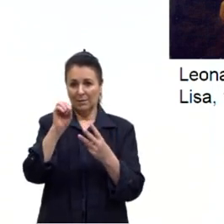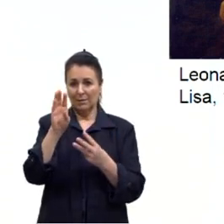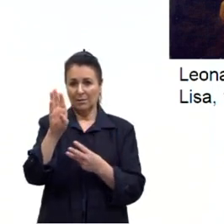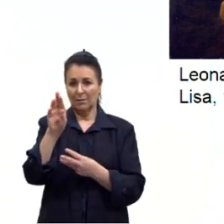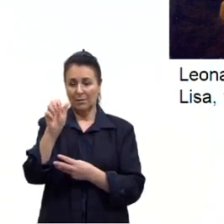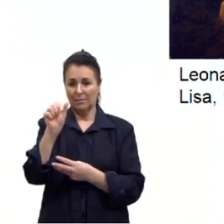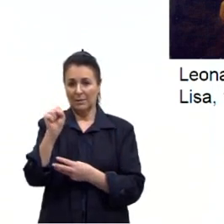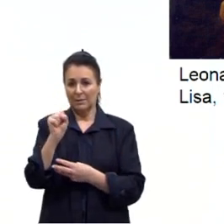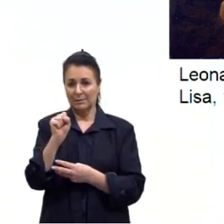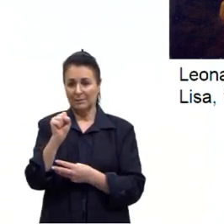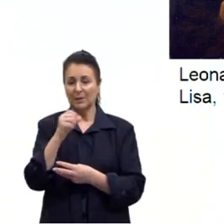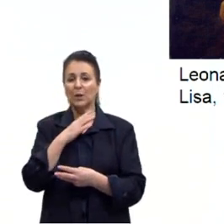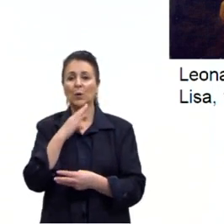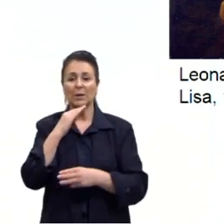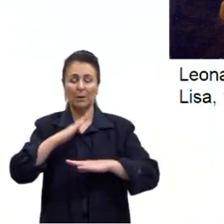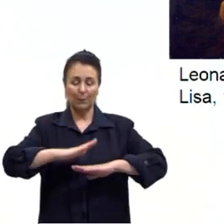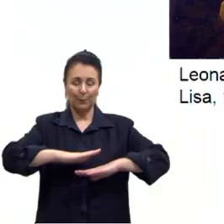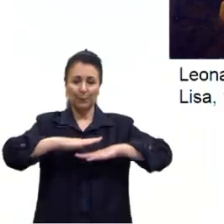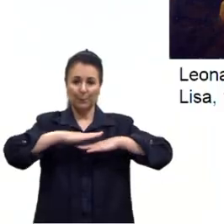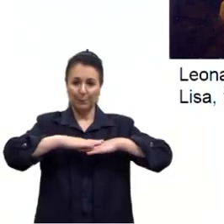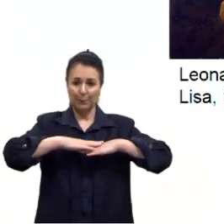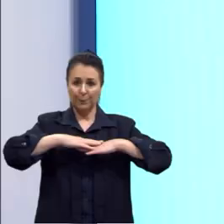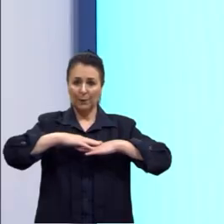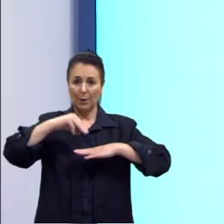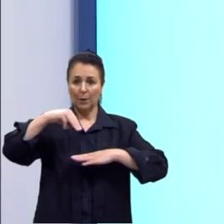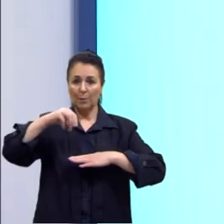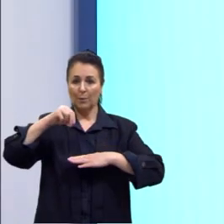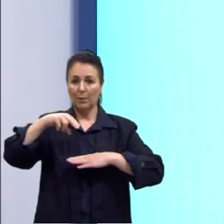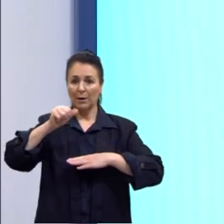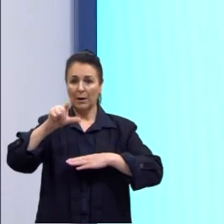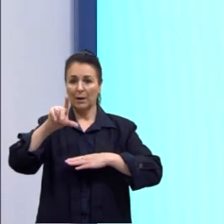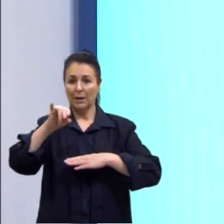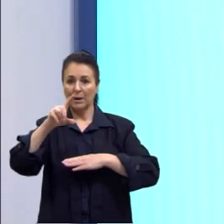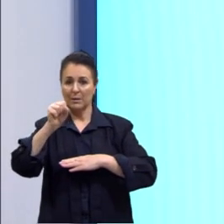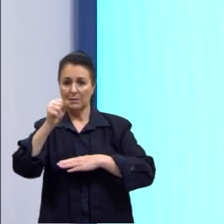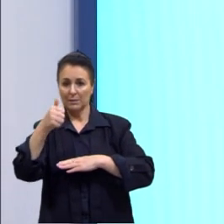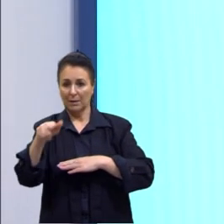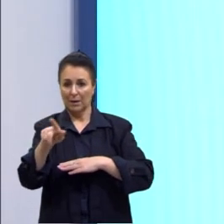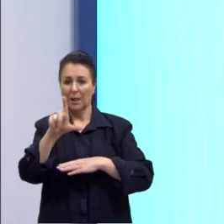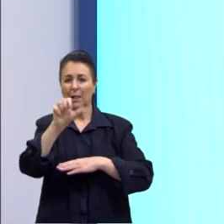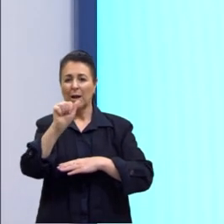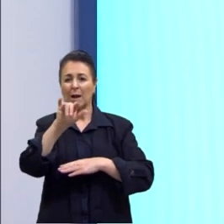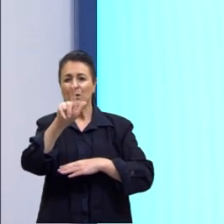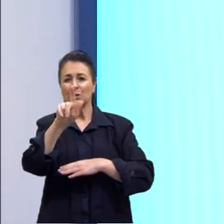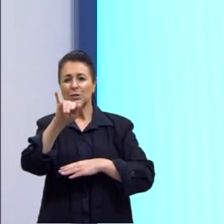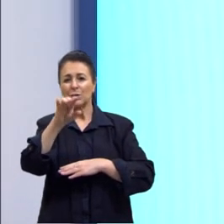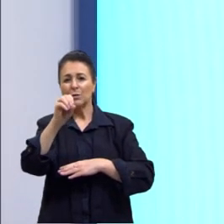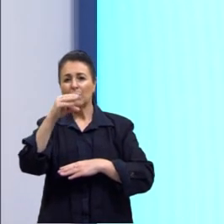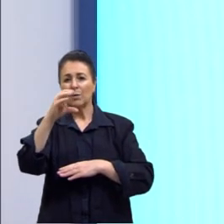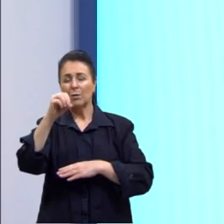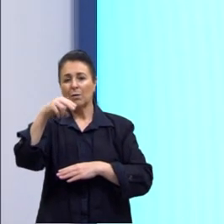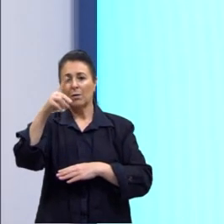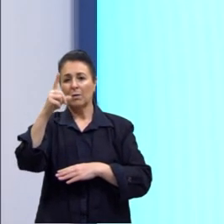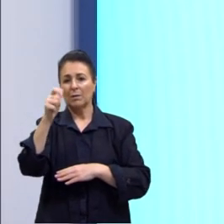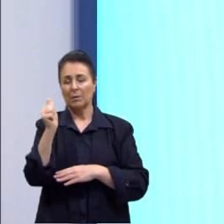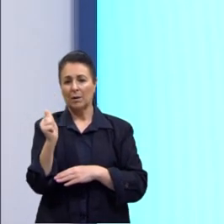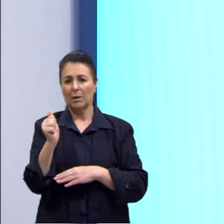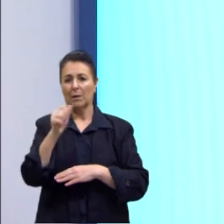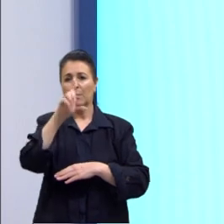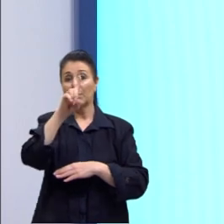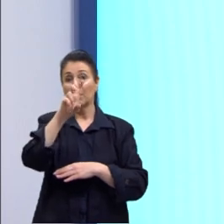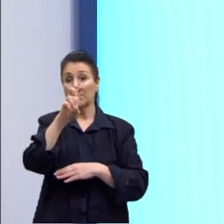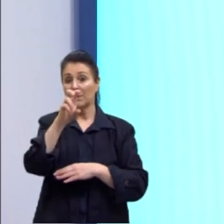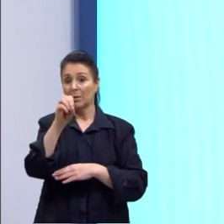quem não conhece Monalisa na La Gioconda também uma obra de 1506 do